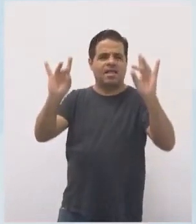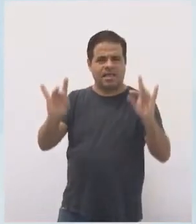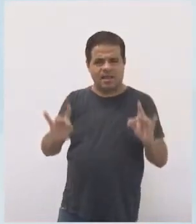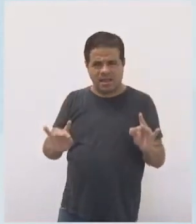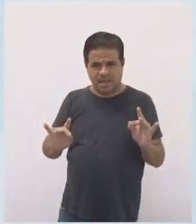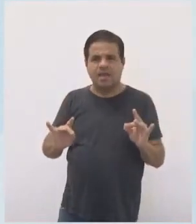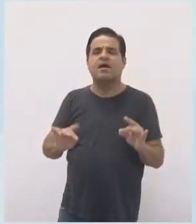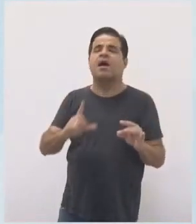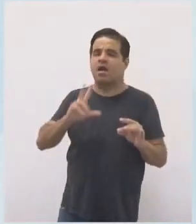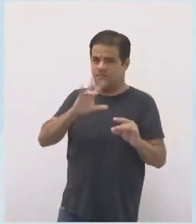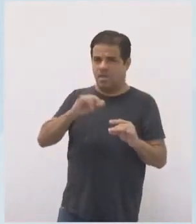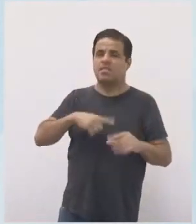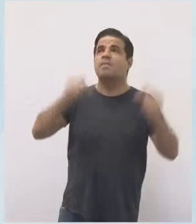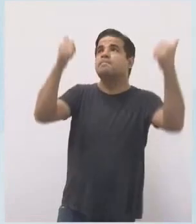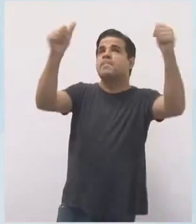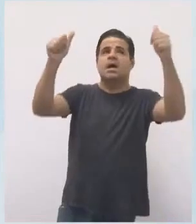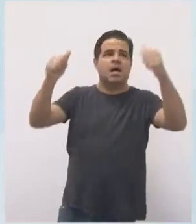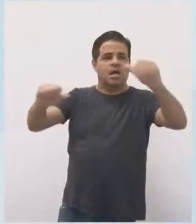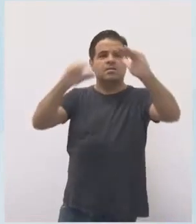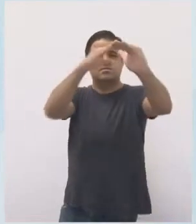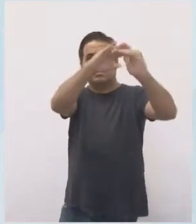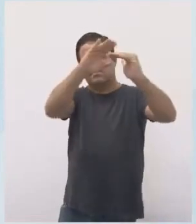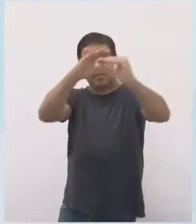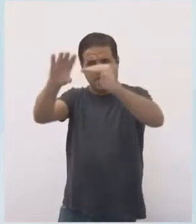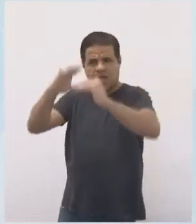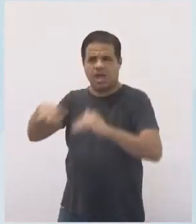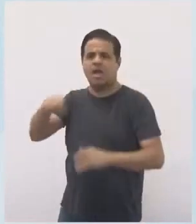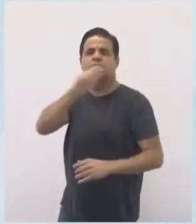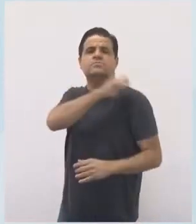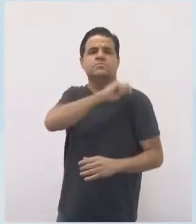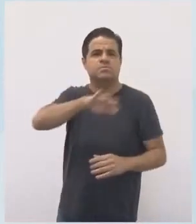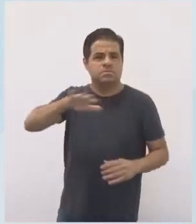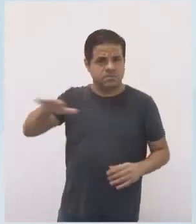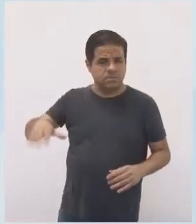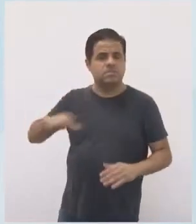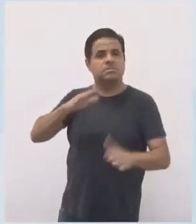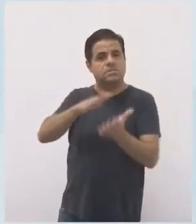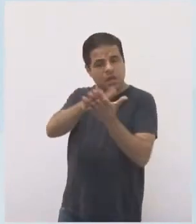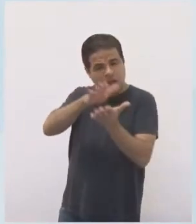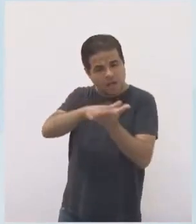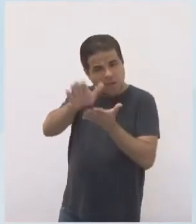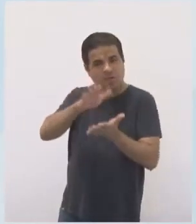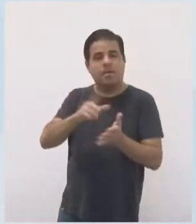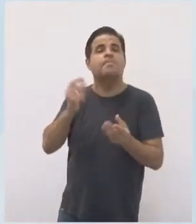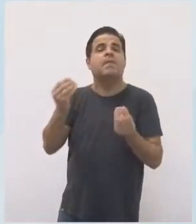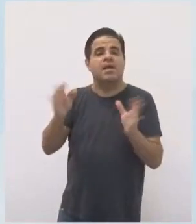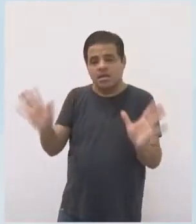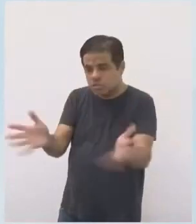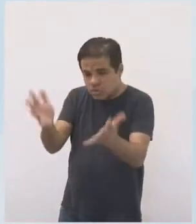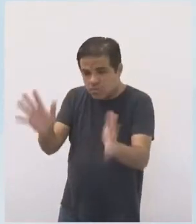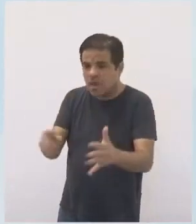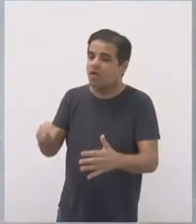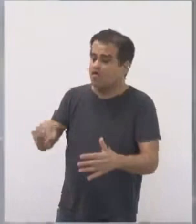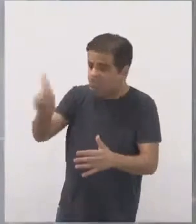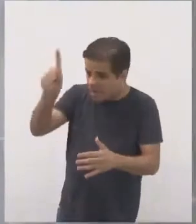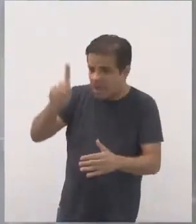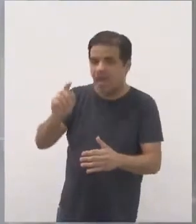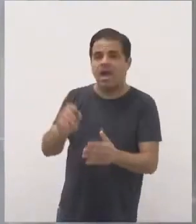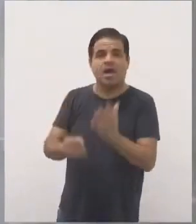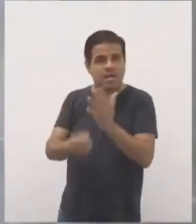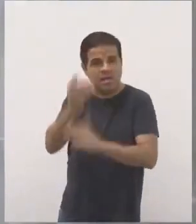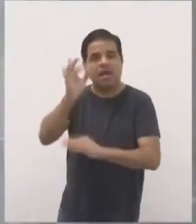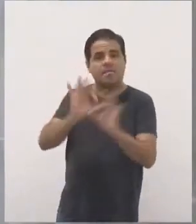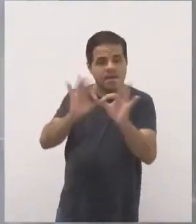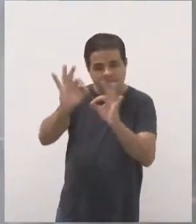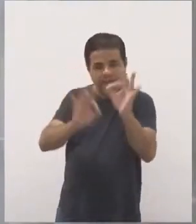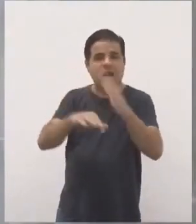ter banners que vão poder ser enviados para os alunos, vão poder ser impressos para estimular que eles façam essa ação.